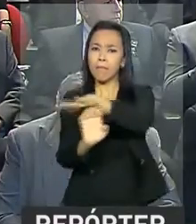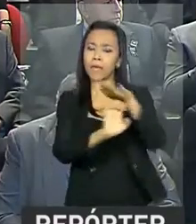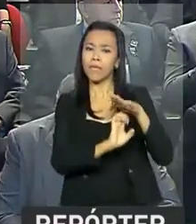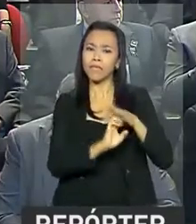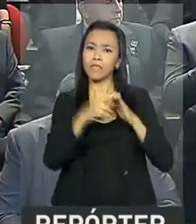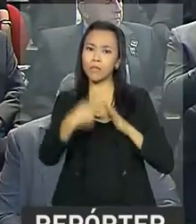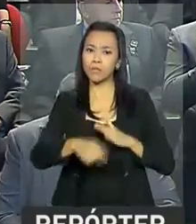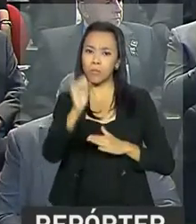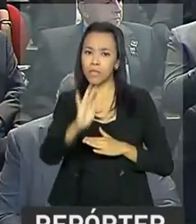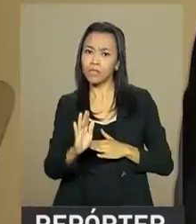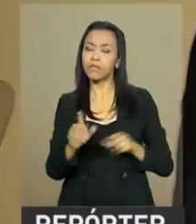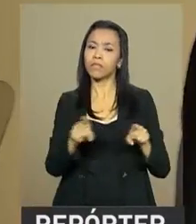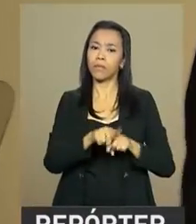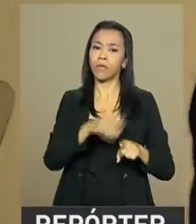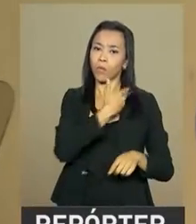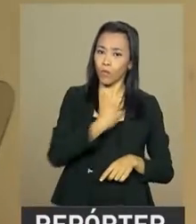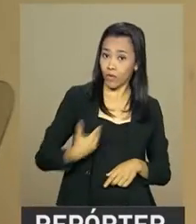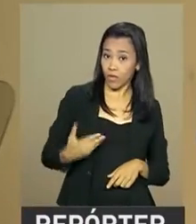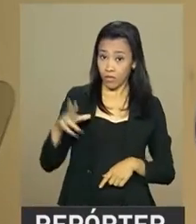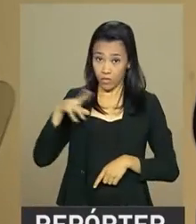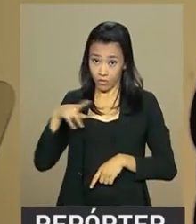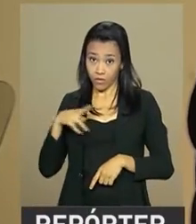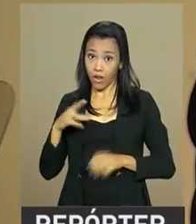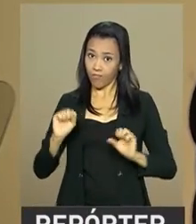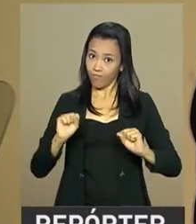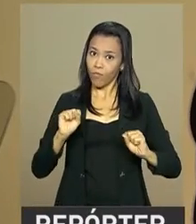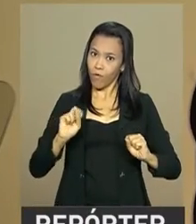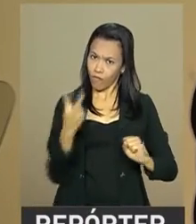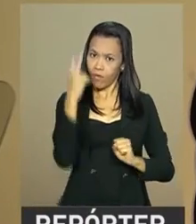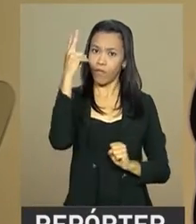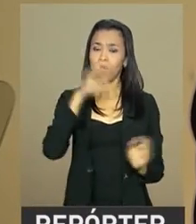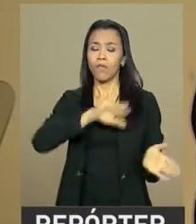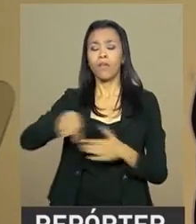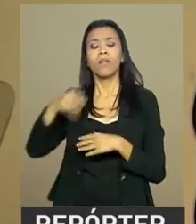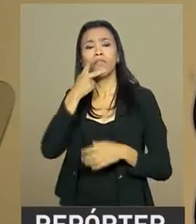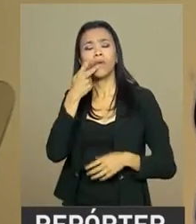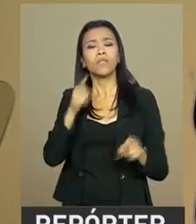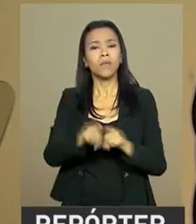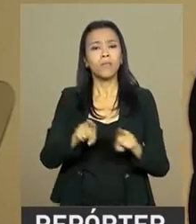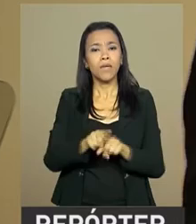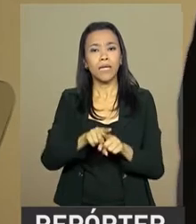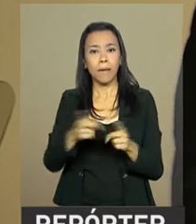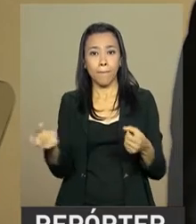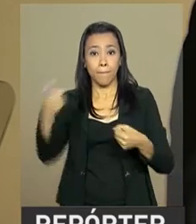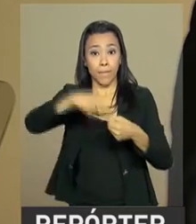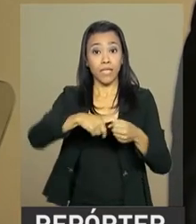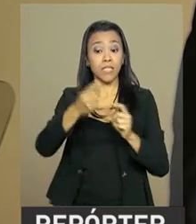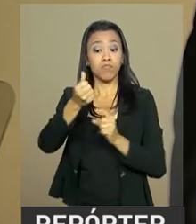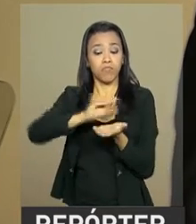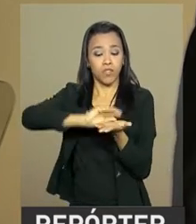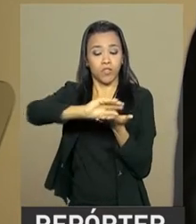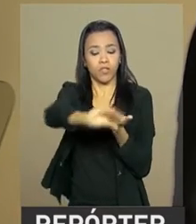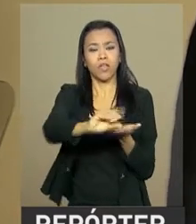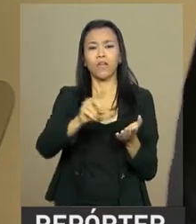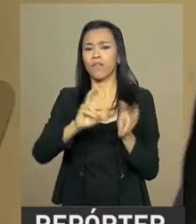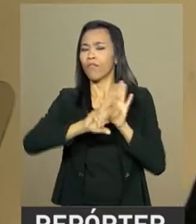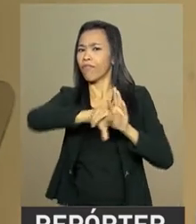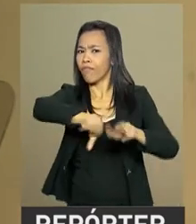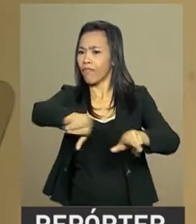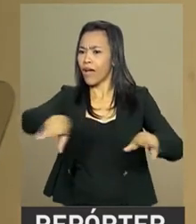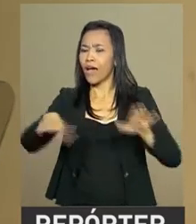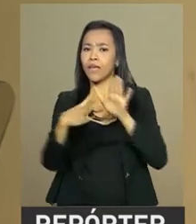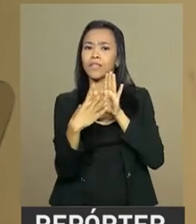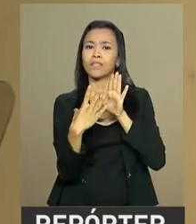públicas e privadas temer lembrou do programa de parcerias de investimentos do governo que prevê uma série de concessões à iniciativa